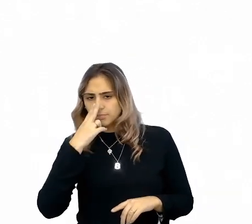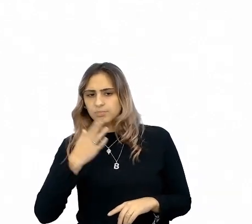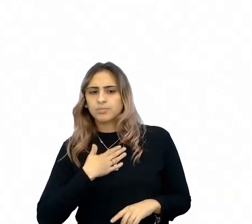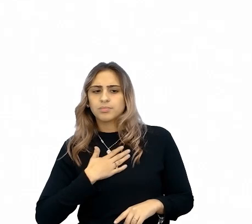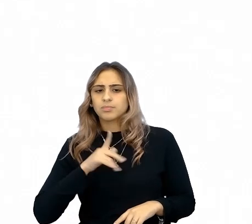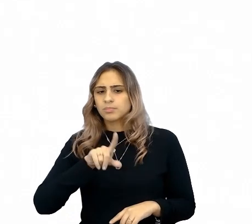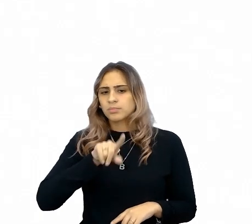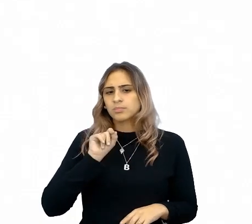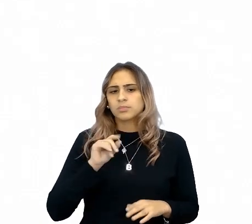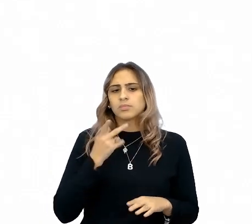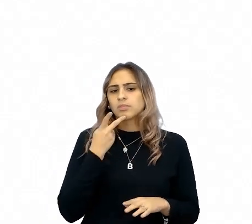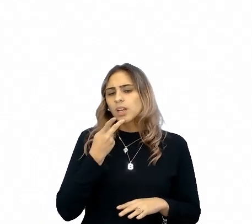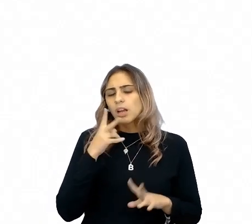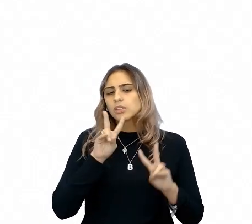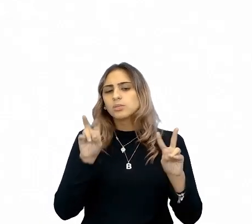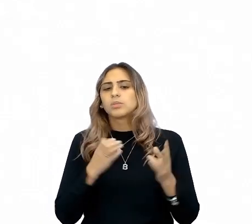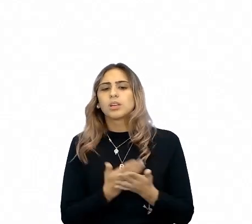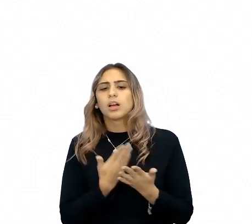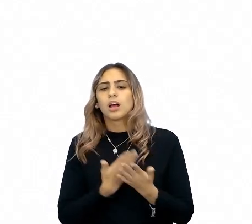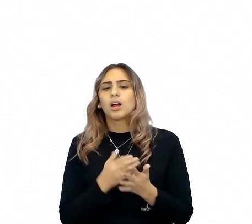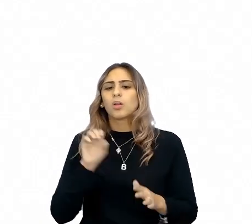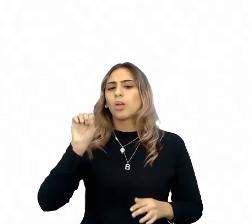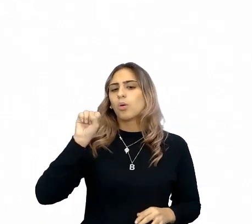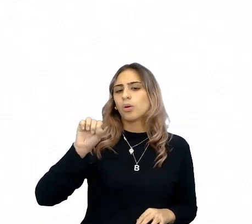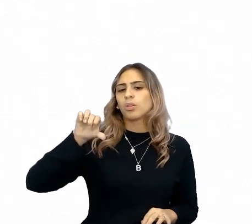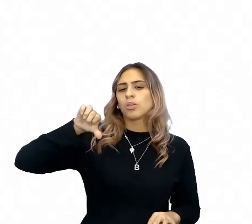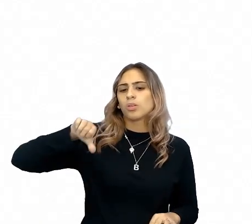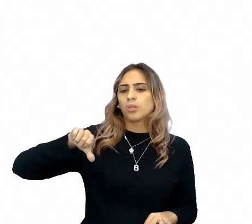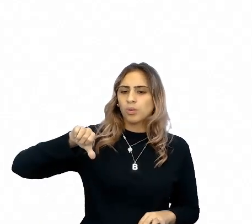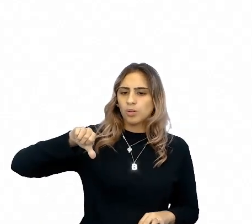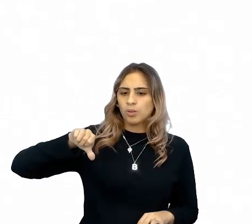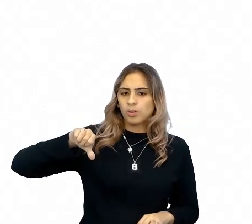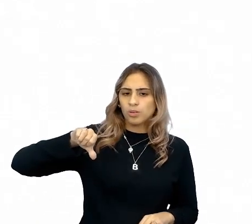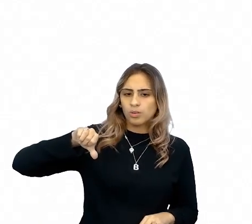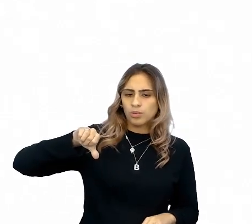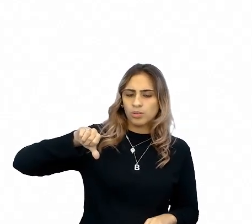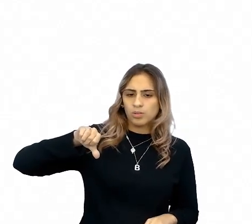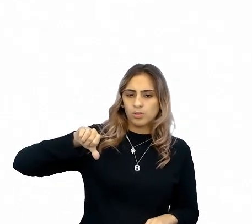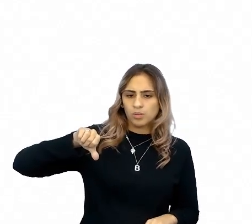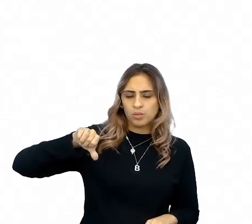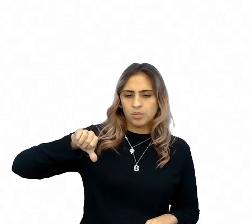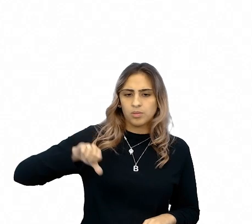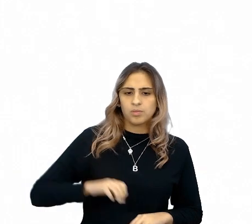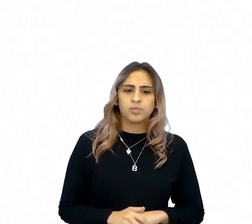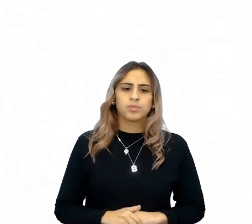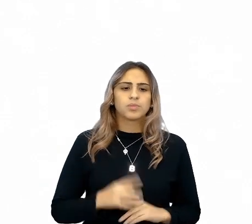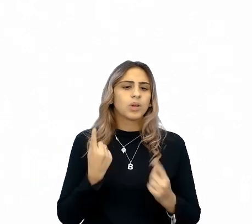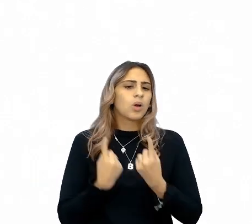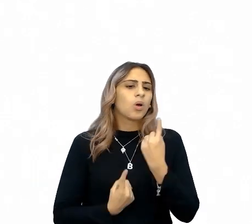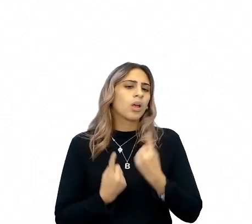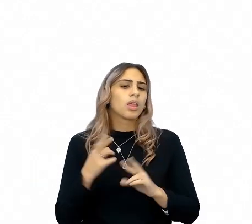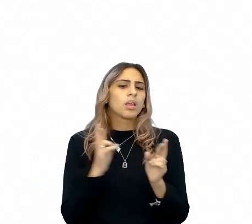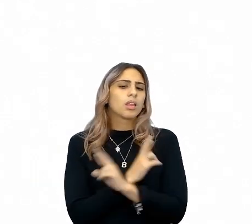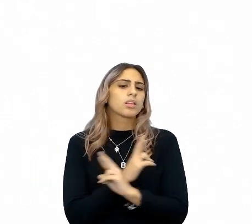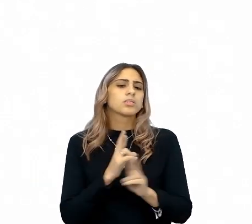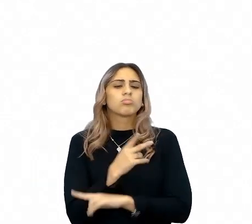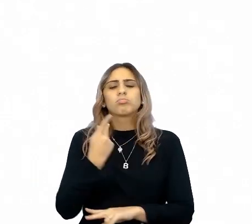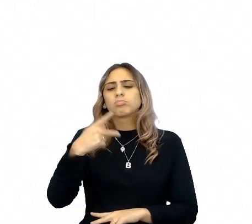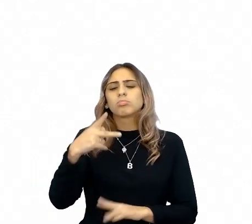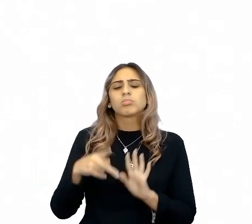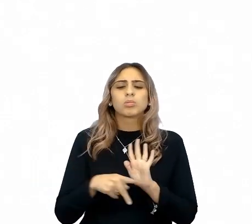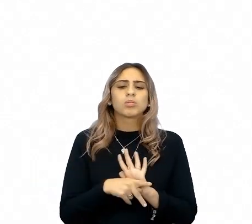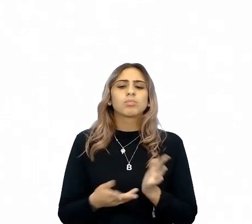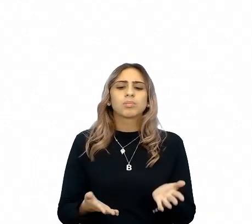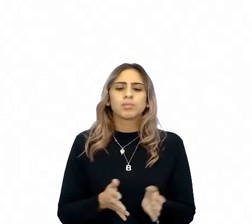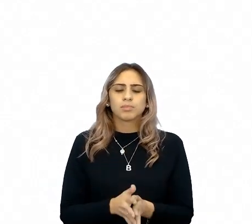que eu escolhi tratar com vocês das aulas aqui, com as aulas 8 e 9? Qual é a relação